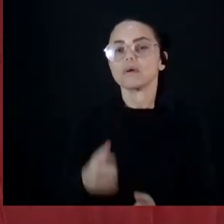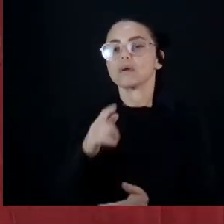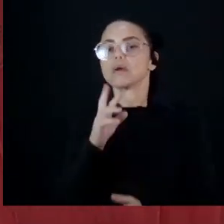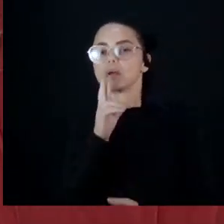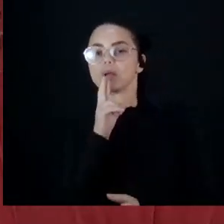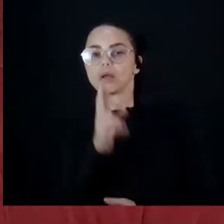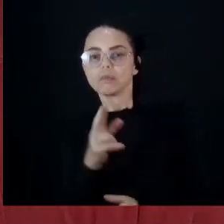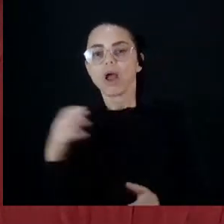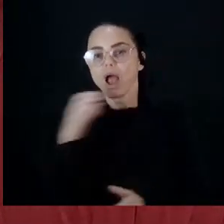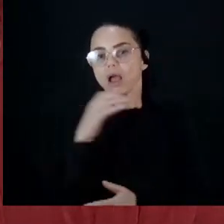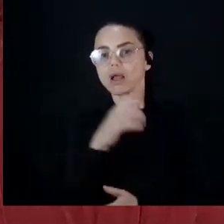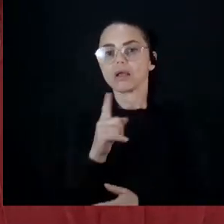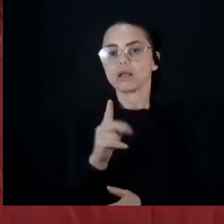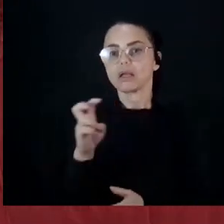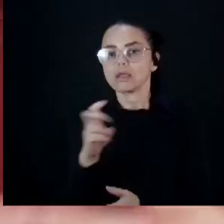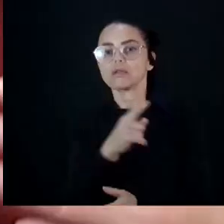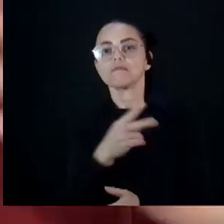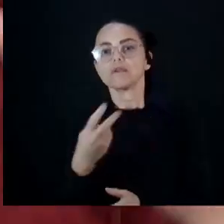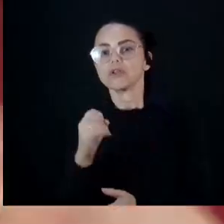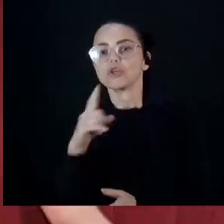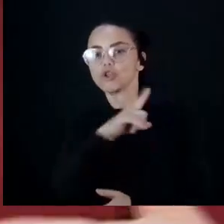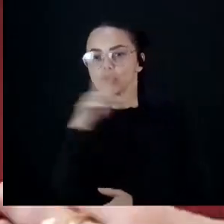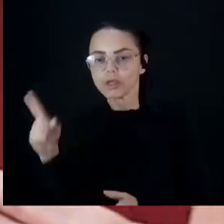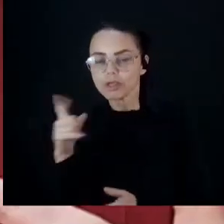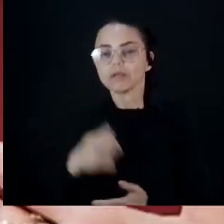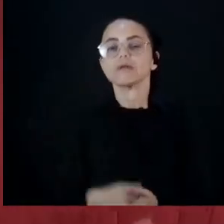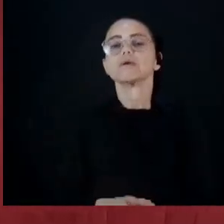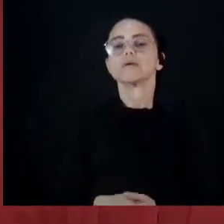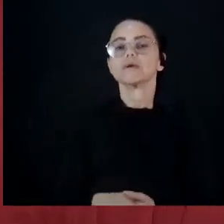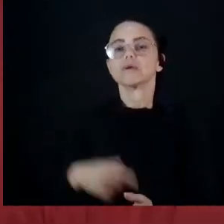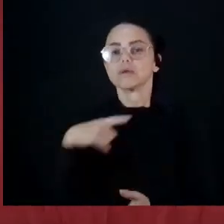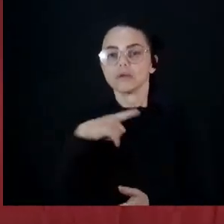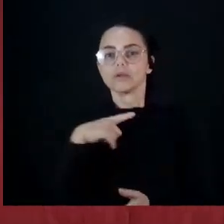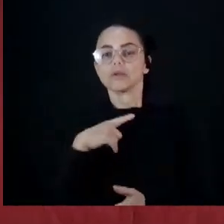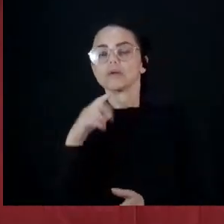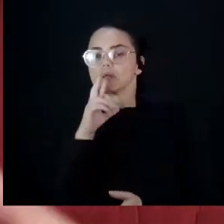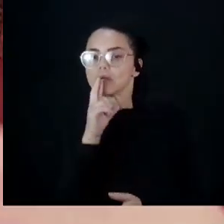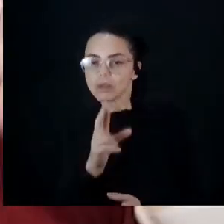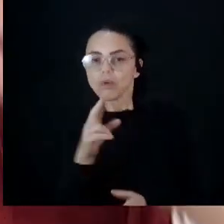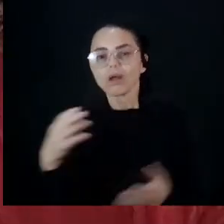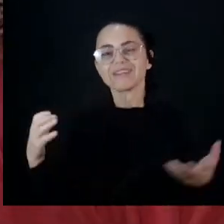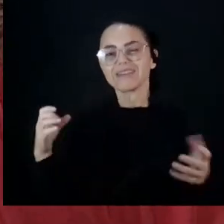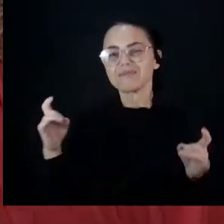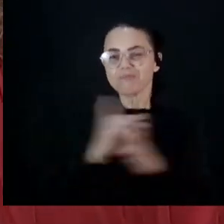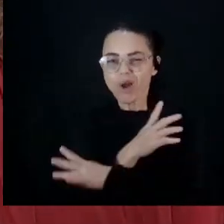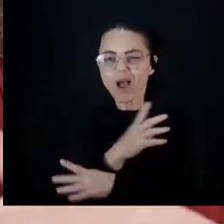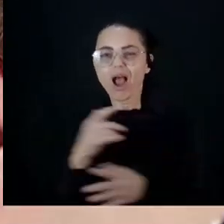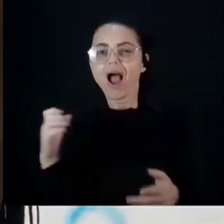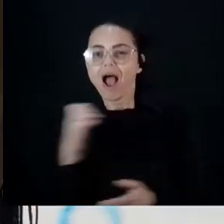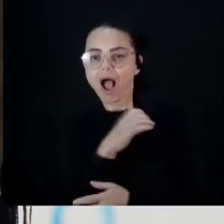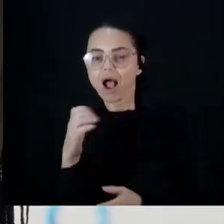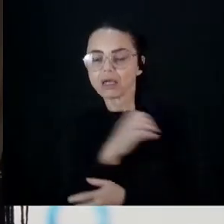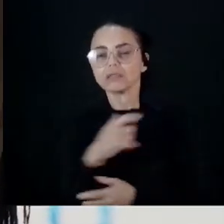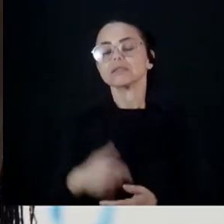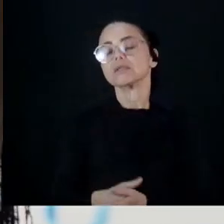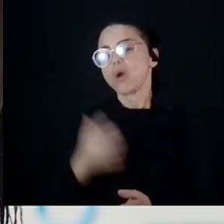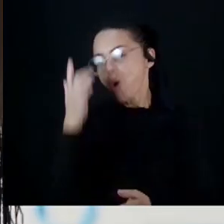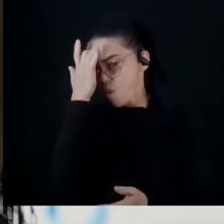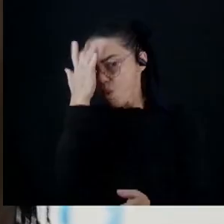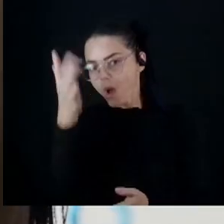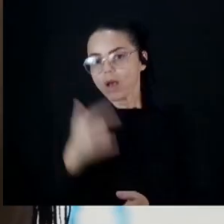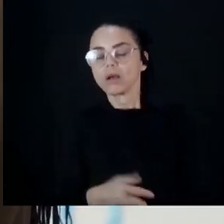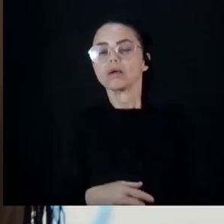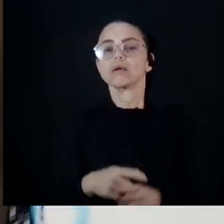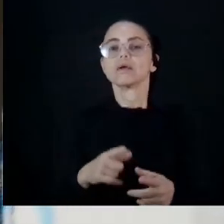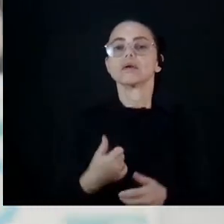20 dias. E tem soluções prontas, né? Então, facilitando, eliminando entradas de